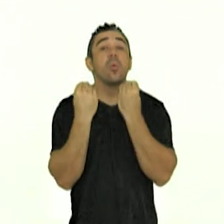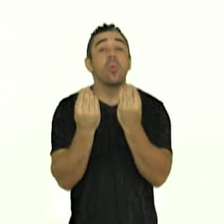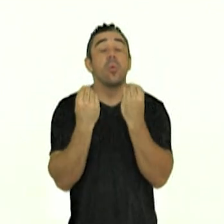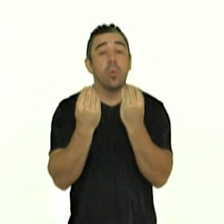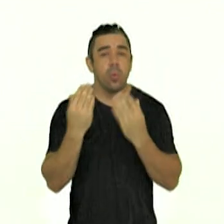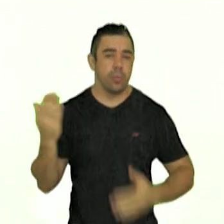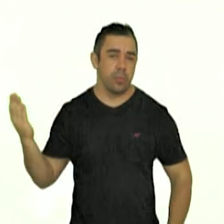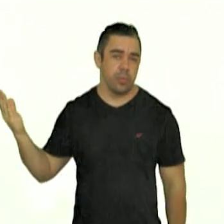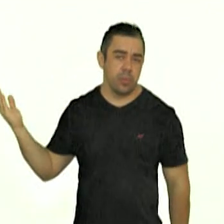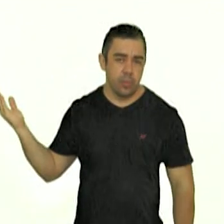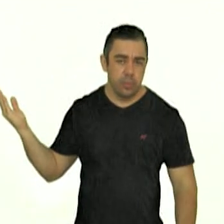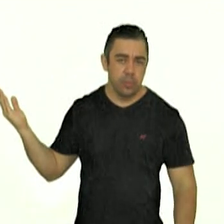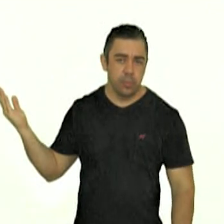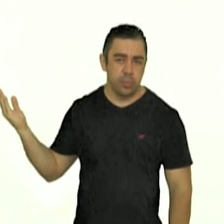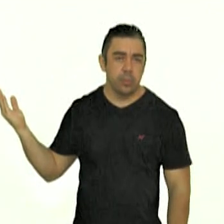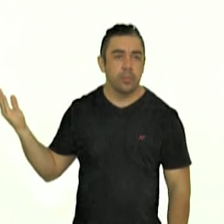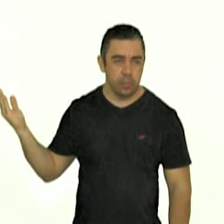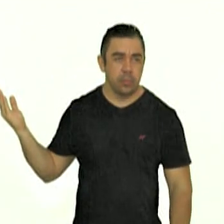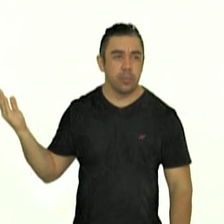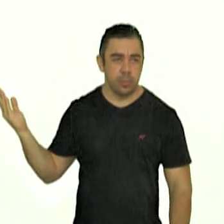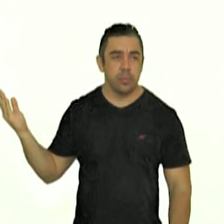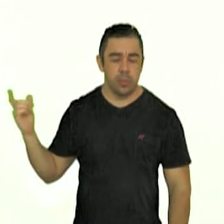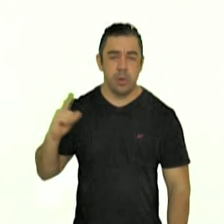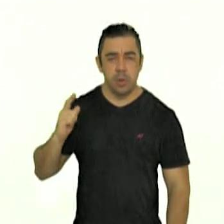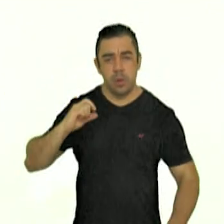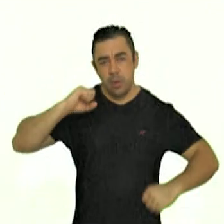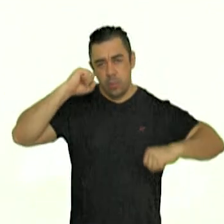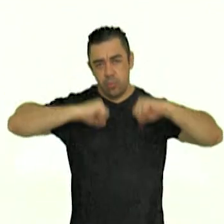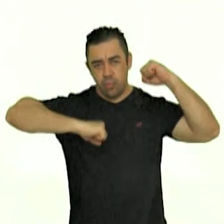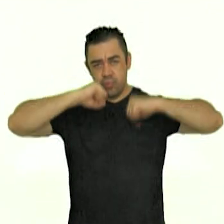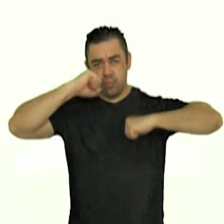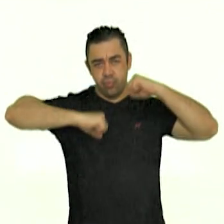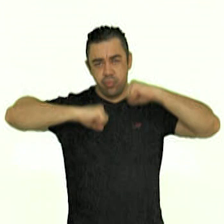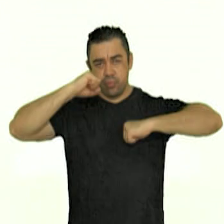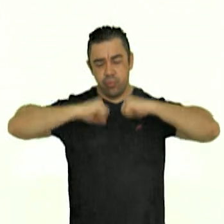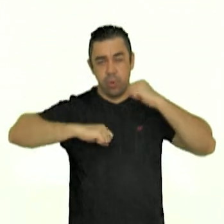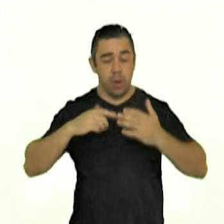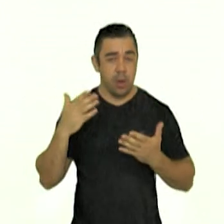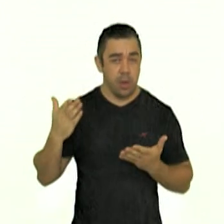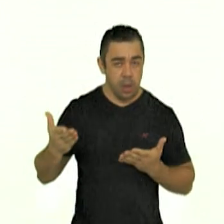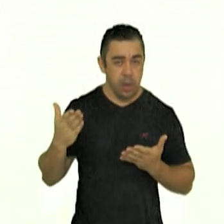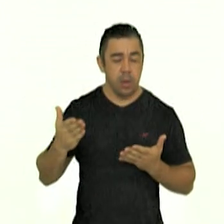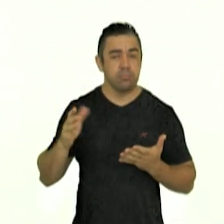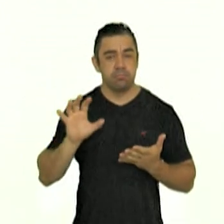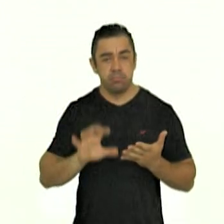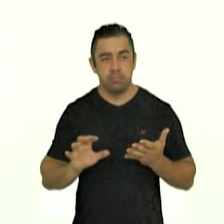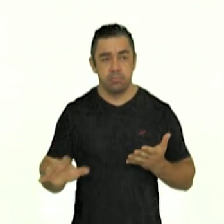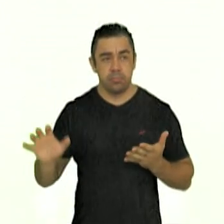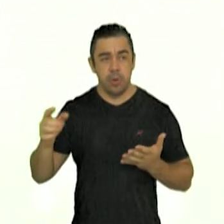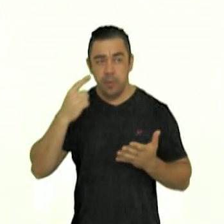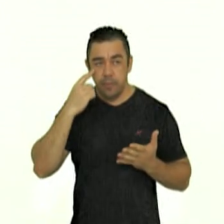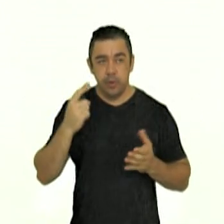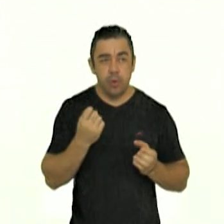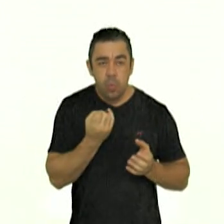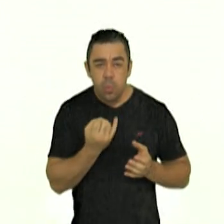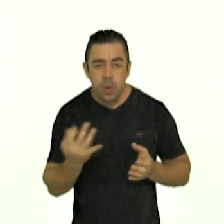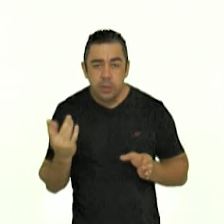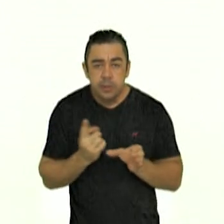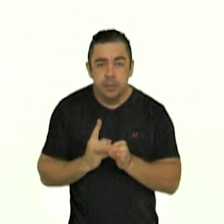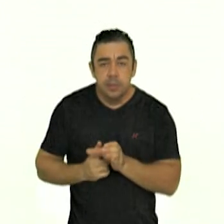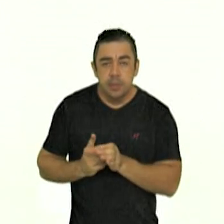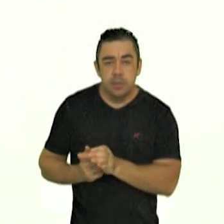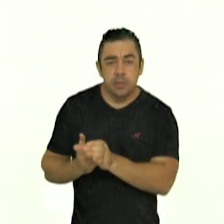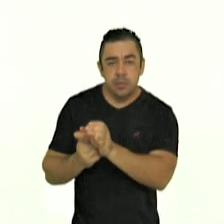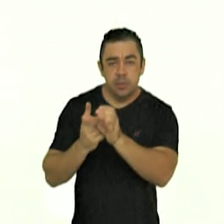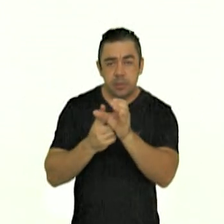de como a industrialização está presente nesses continentes, pelo número de áreas urbanas, pela luminosidade